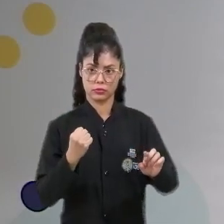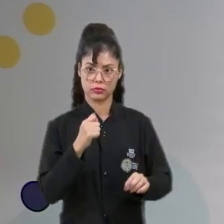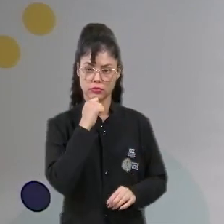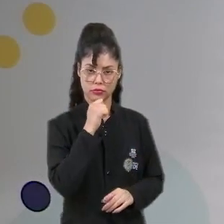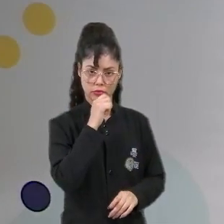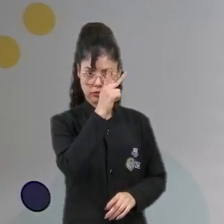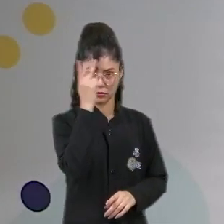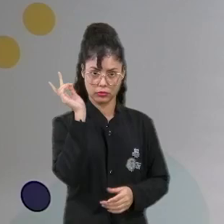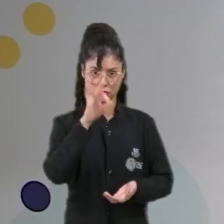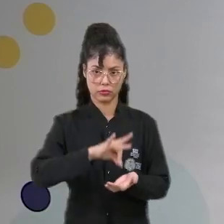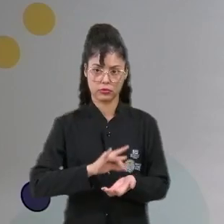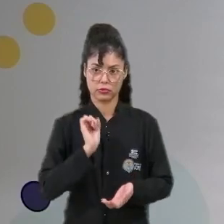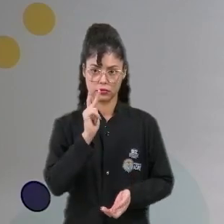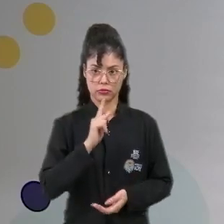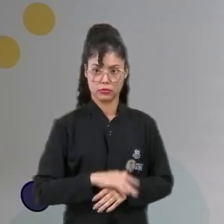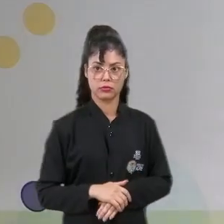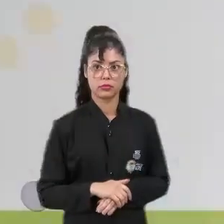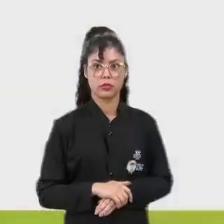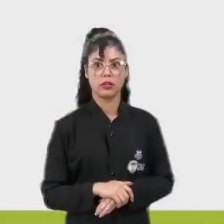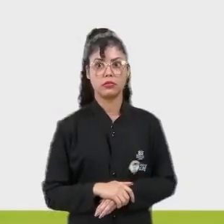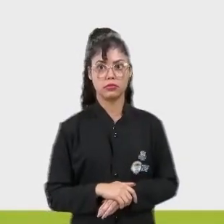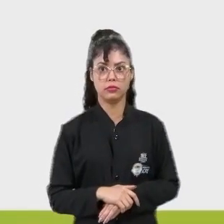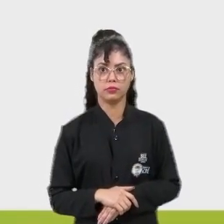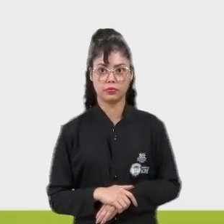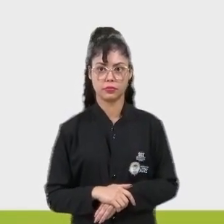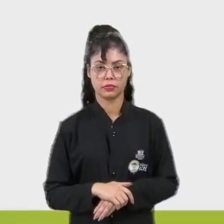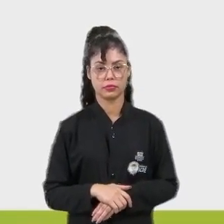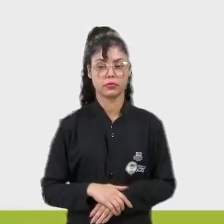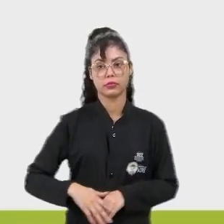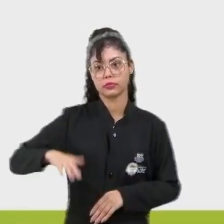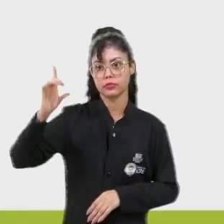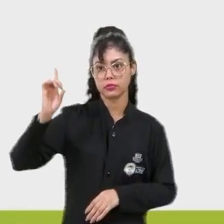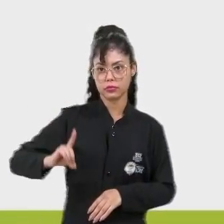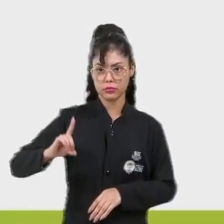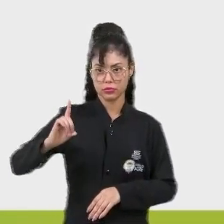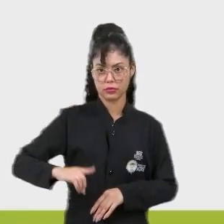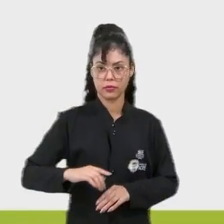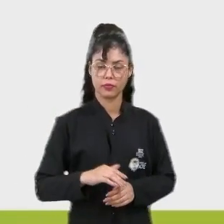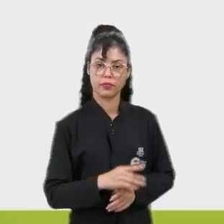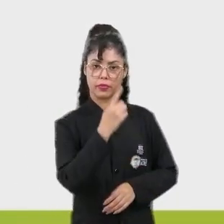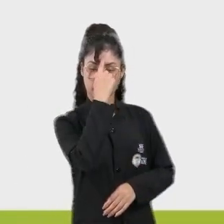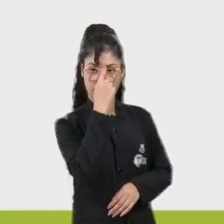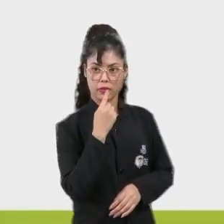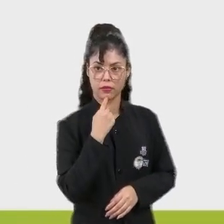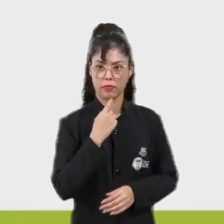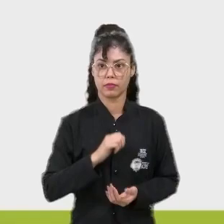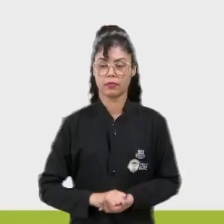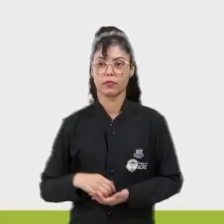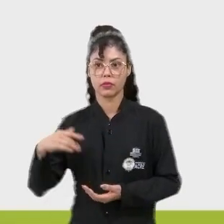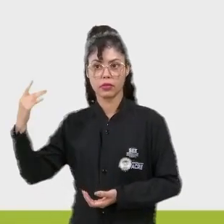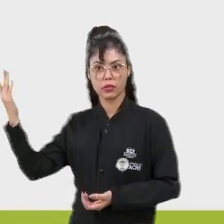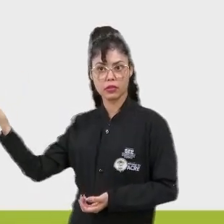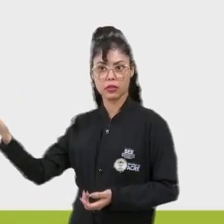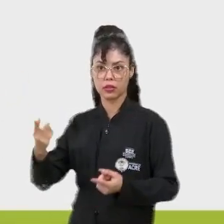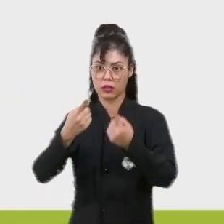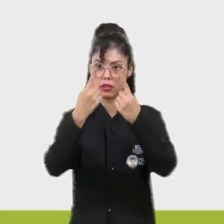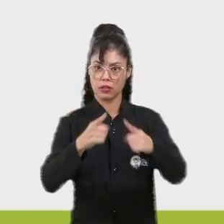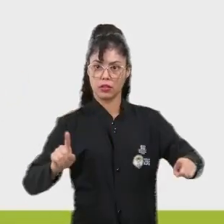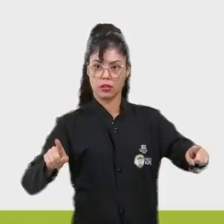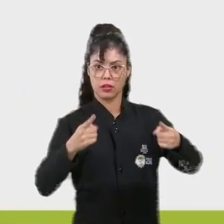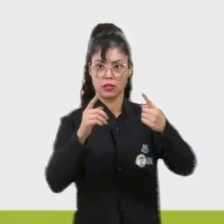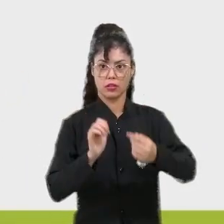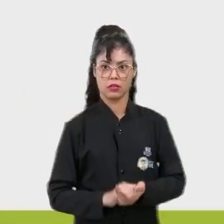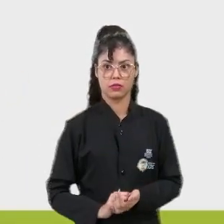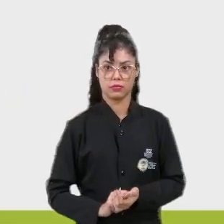pessoa real, correto? Do nosso lado direito aí da tela, nós temos o trecho da música